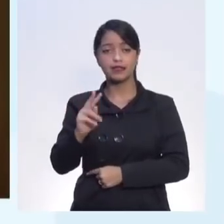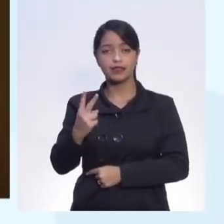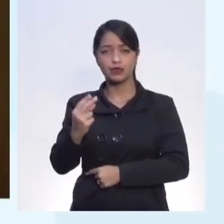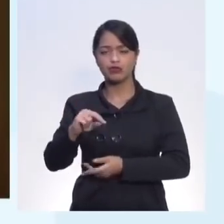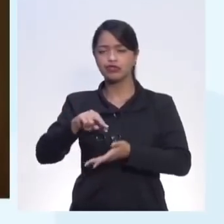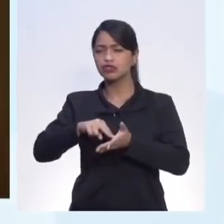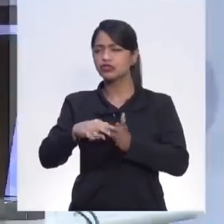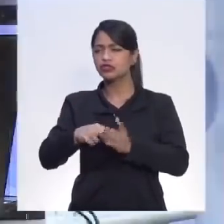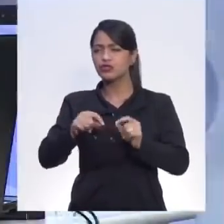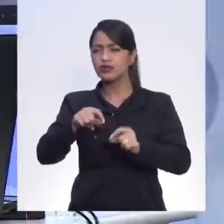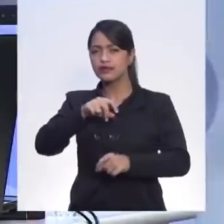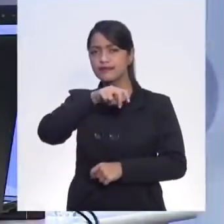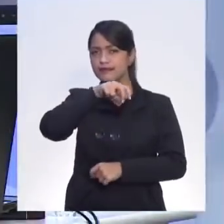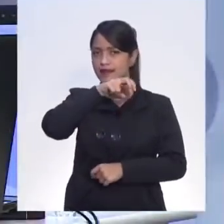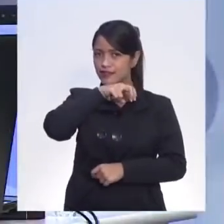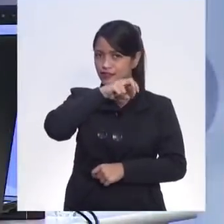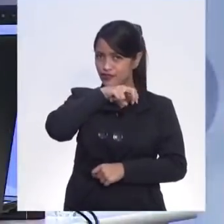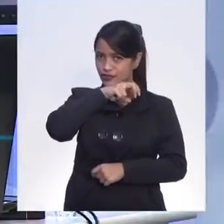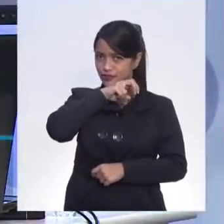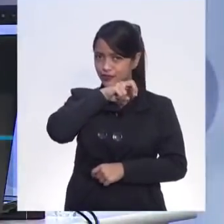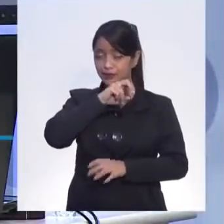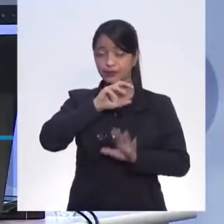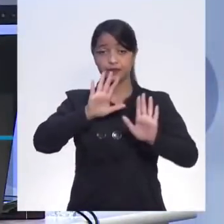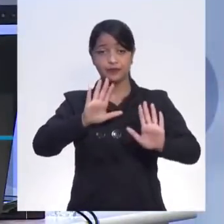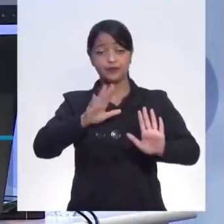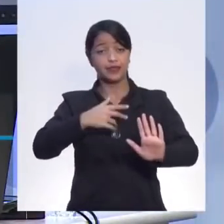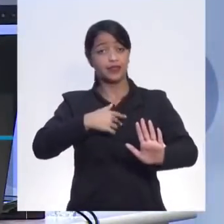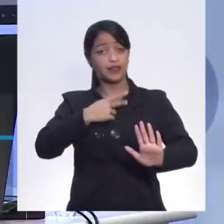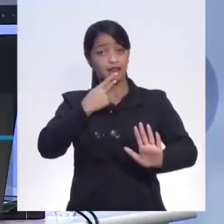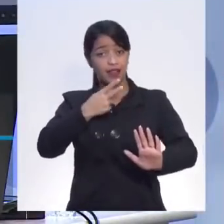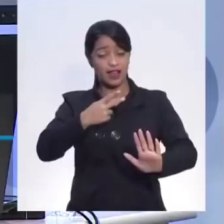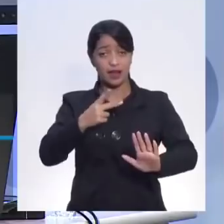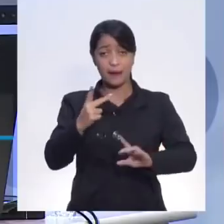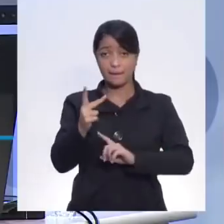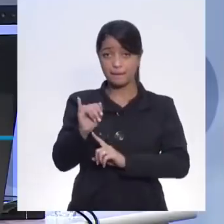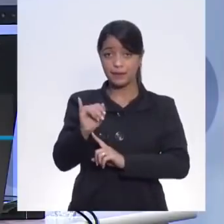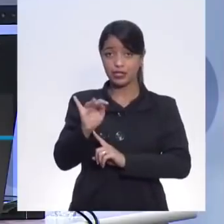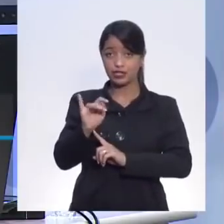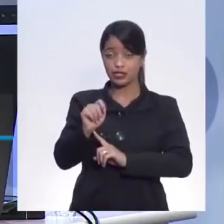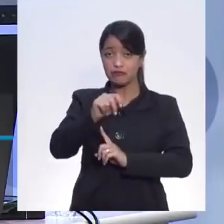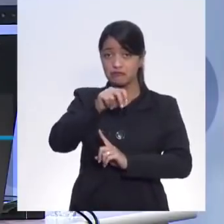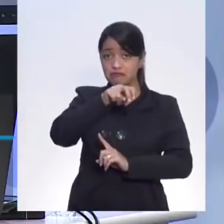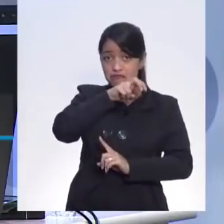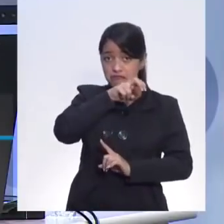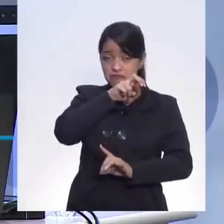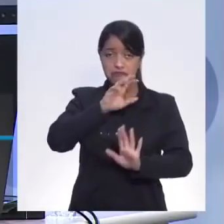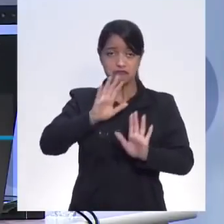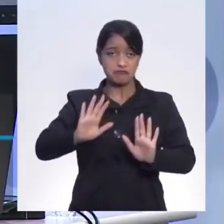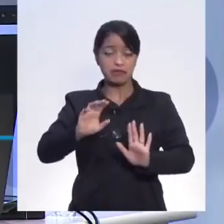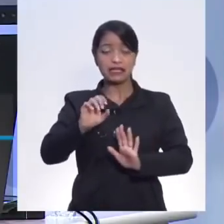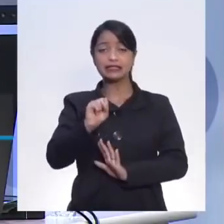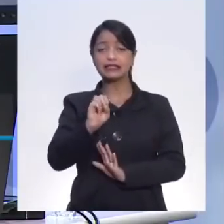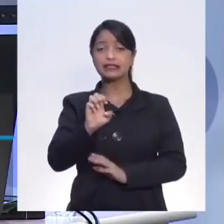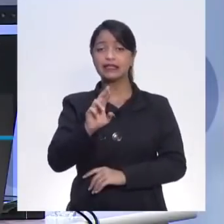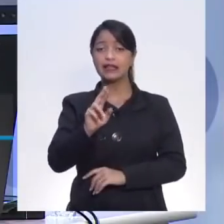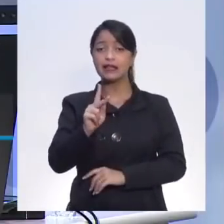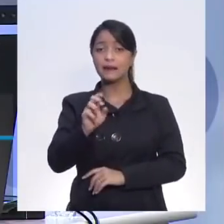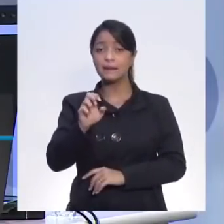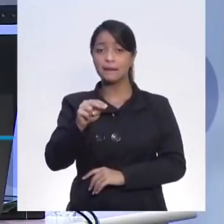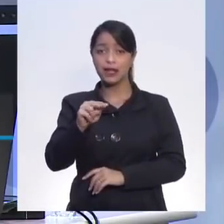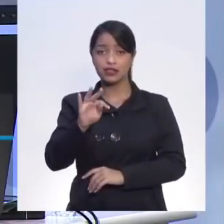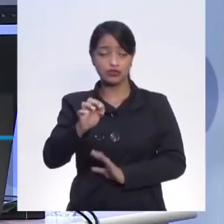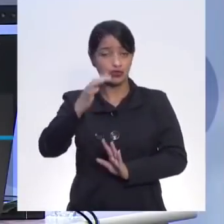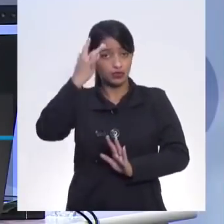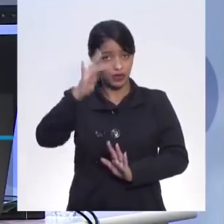Não vou dizer que isso aqui é uma serpente, pelo amor de Deus, gente, porque eu sei que os biólogos aí... É uma cobra, né? Não tenho certeza se é uma serpente. Mas foi a imagem